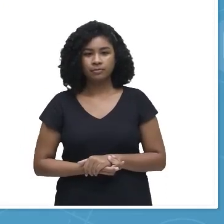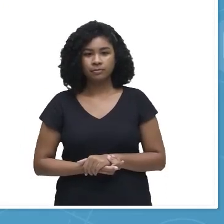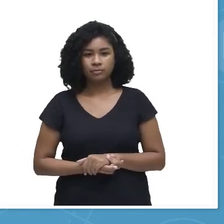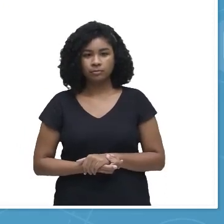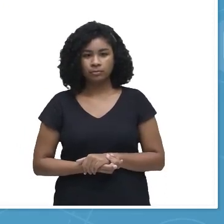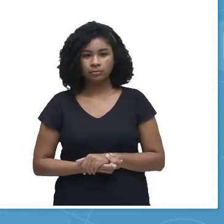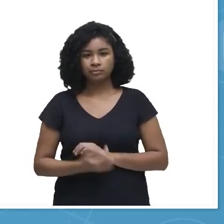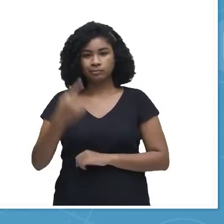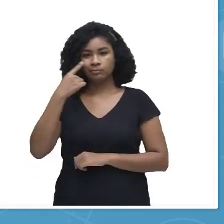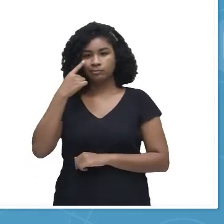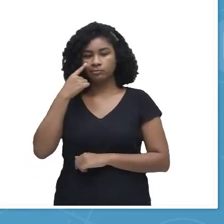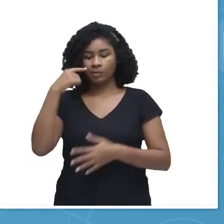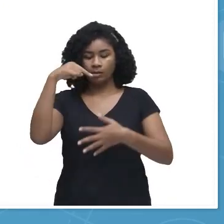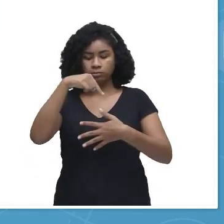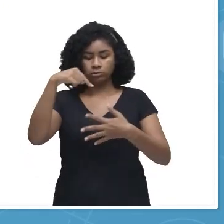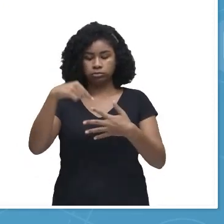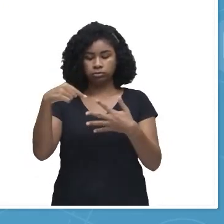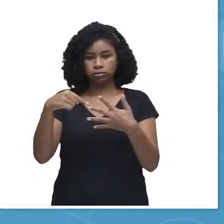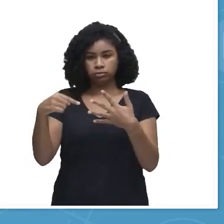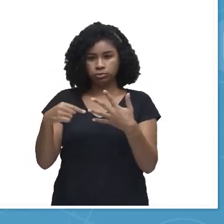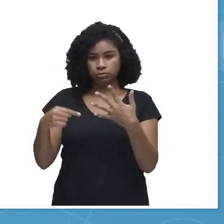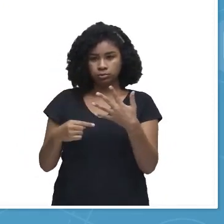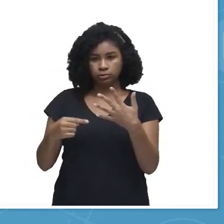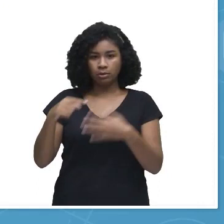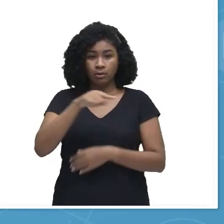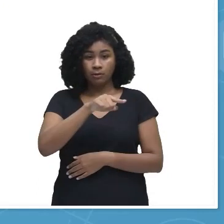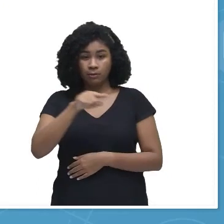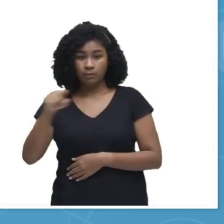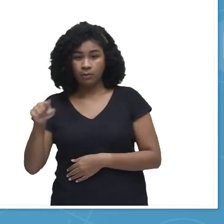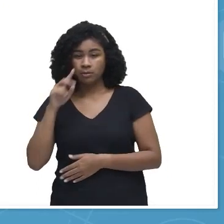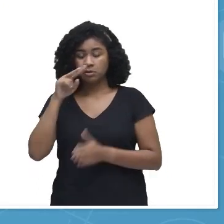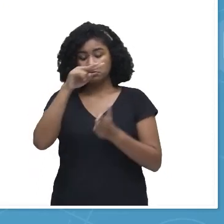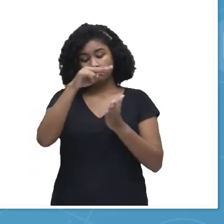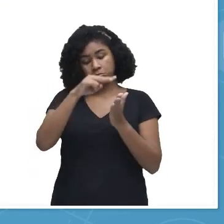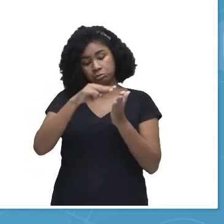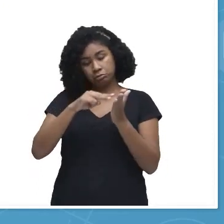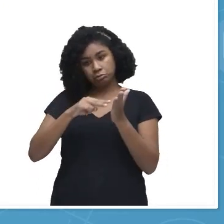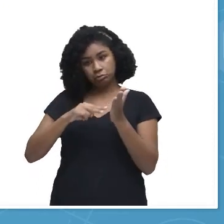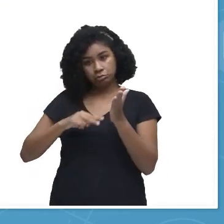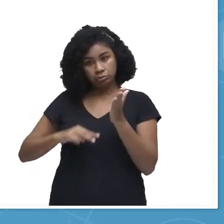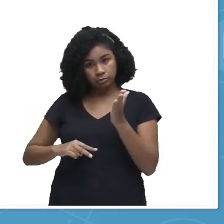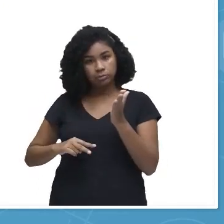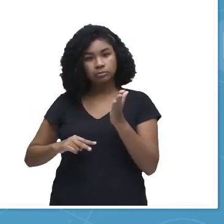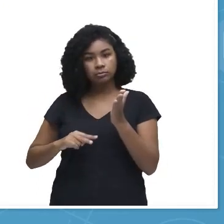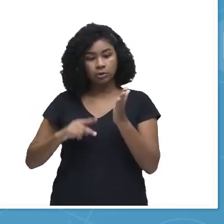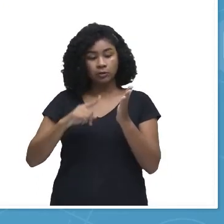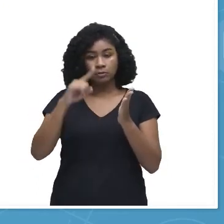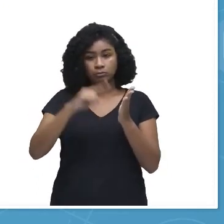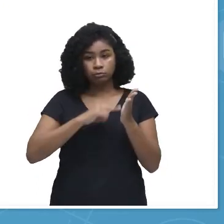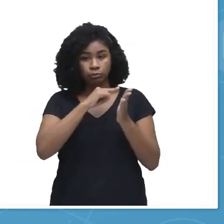5 alternativas aqui, vocês vão analisar algum negro que pertence à literatura, vão